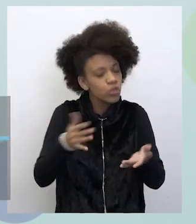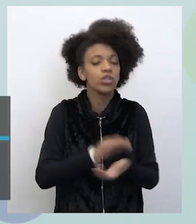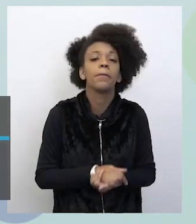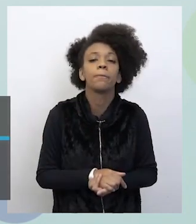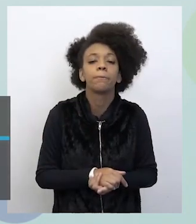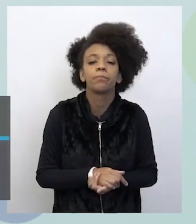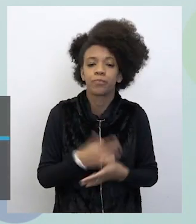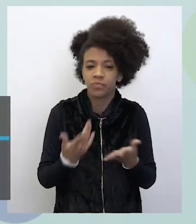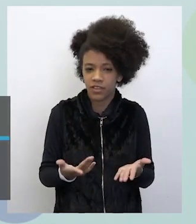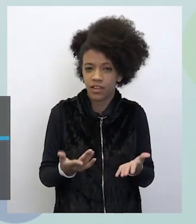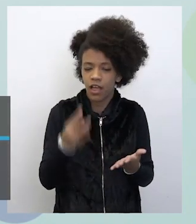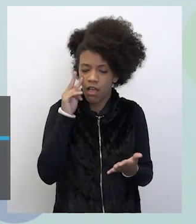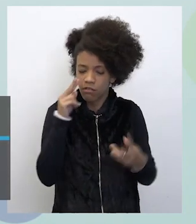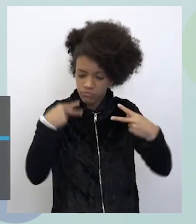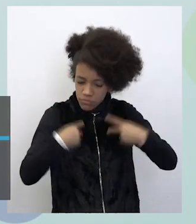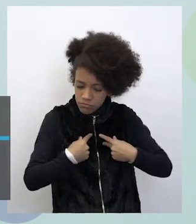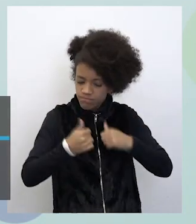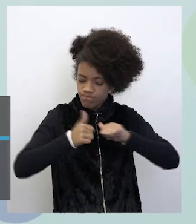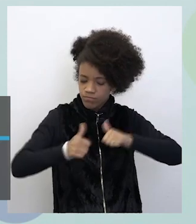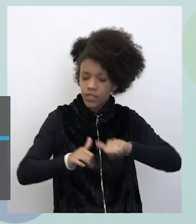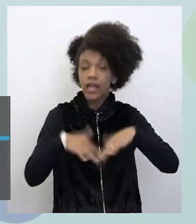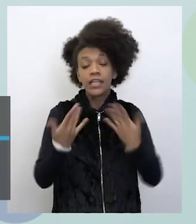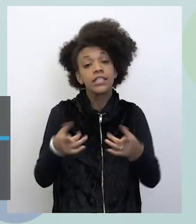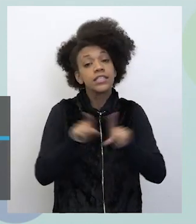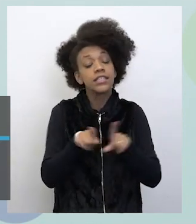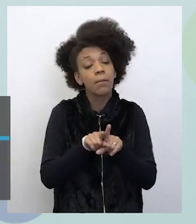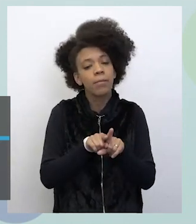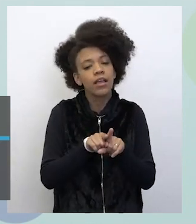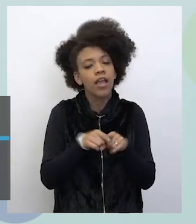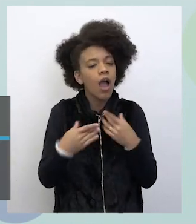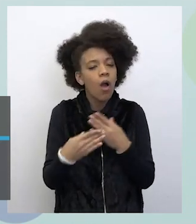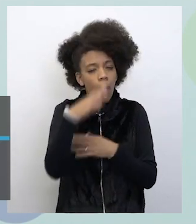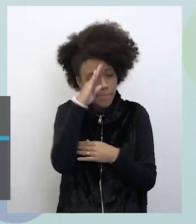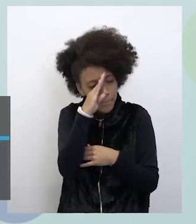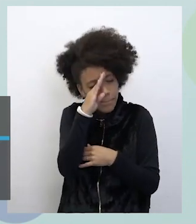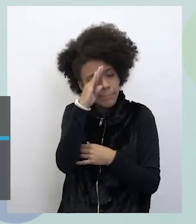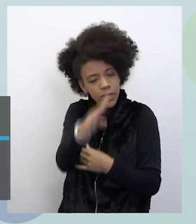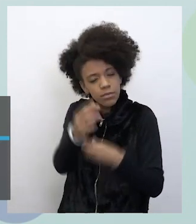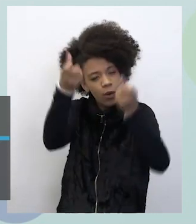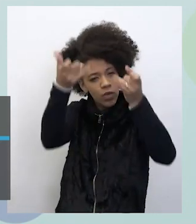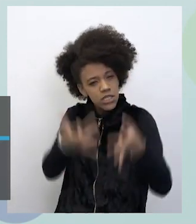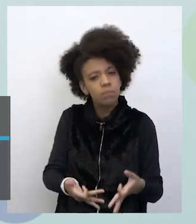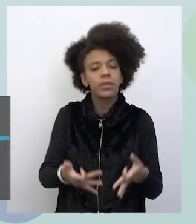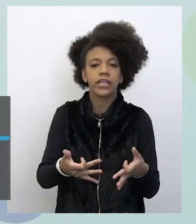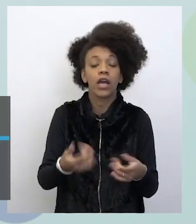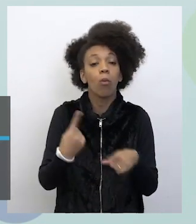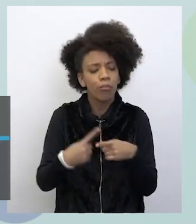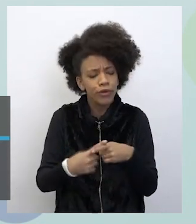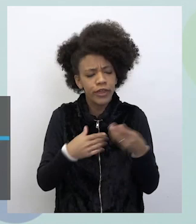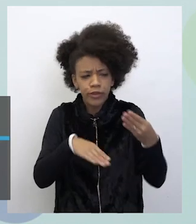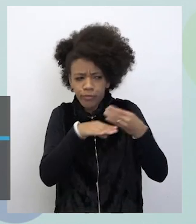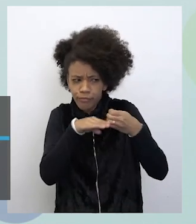preenchimento, né? Fizeram esse olhar e também colocaram a evidência, aquilo que justifica por que eu me coloquei nesse